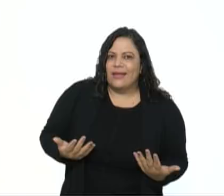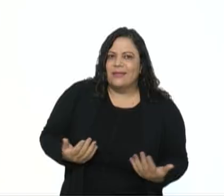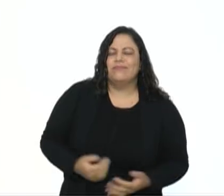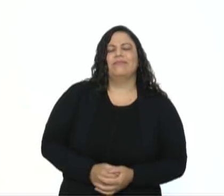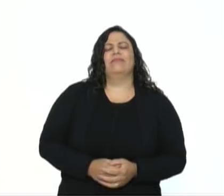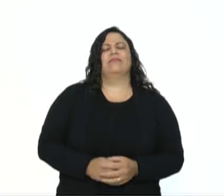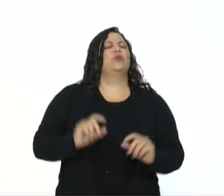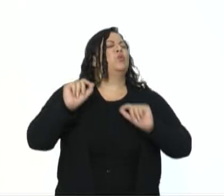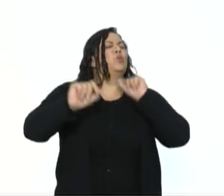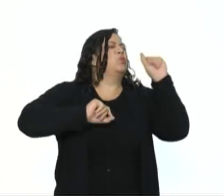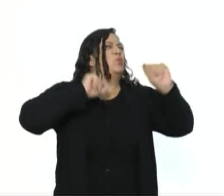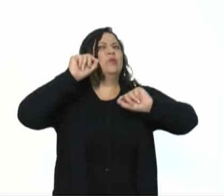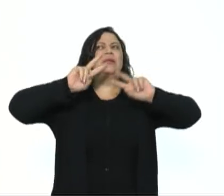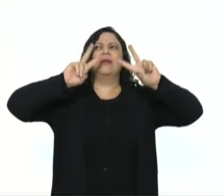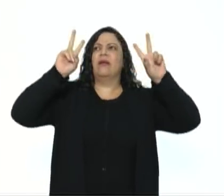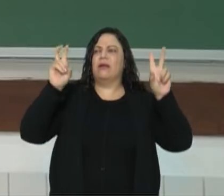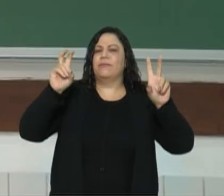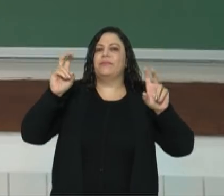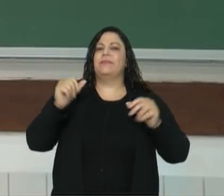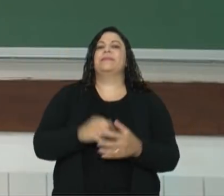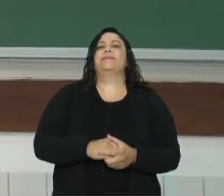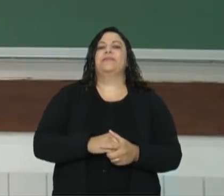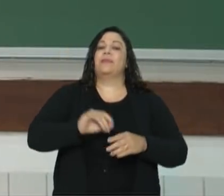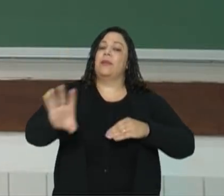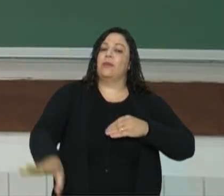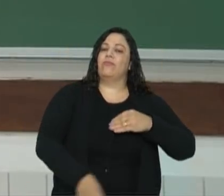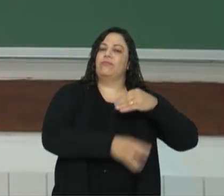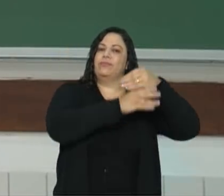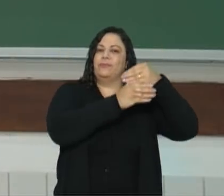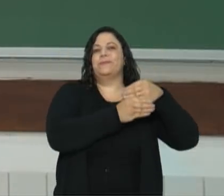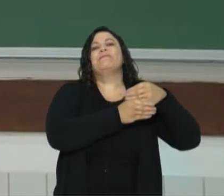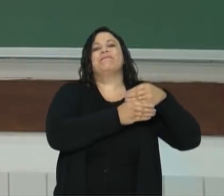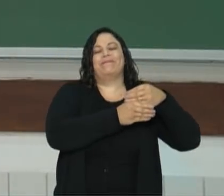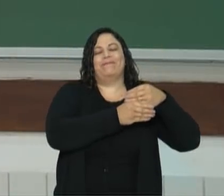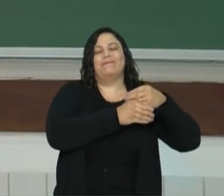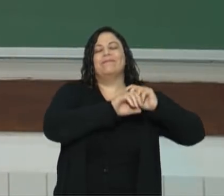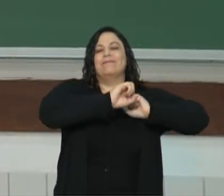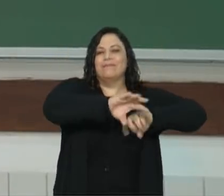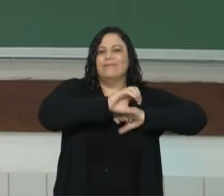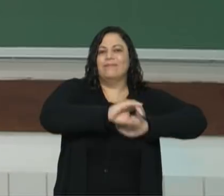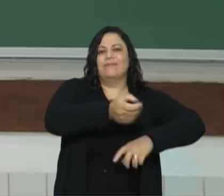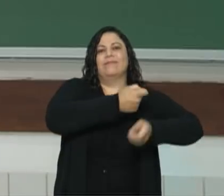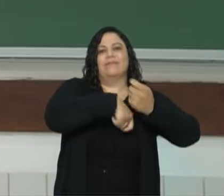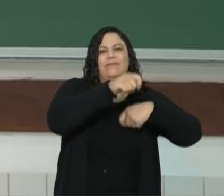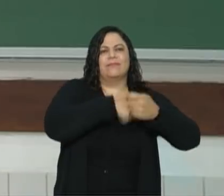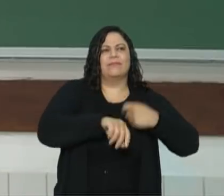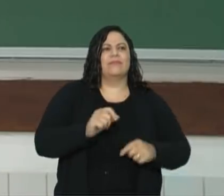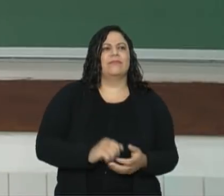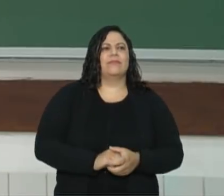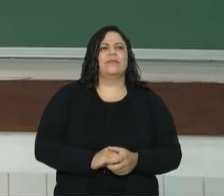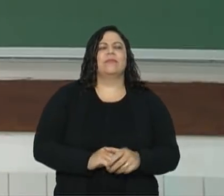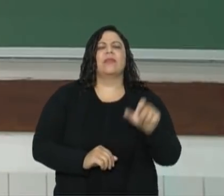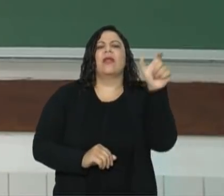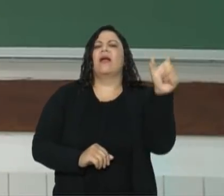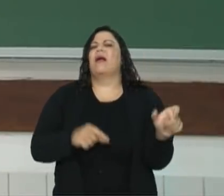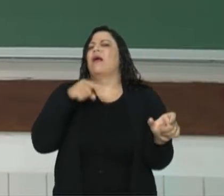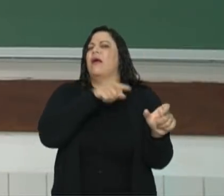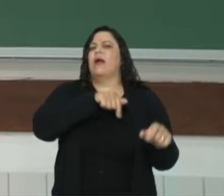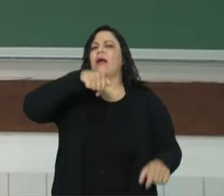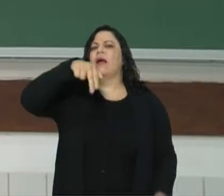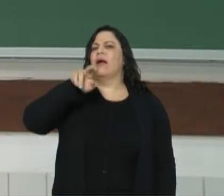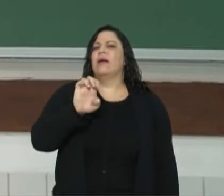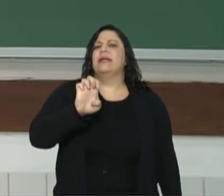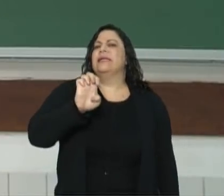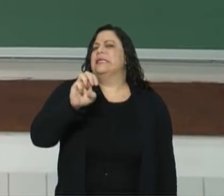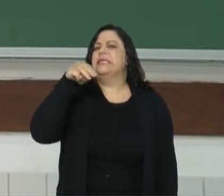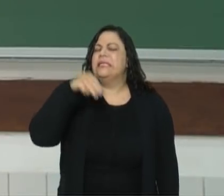nas escolas. Né? Esse é o que da reportagem. Quem está envolvido, né? Então, a